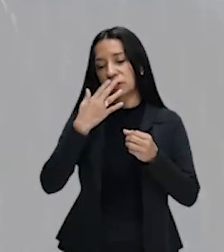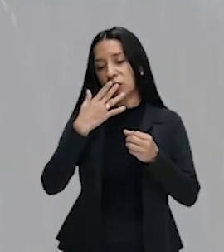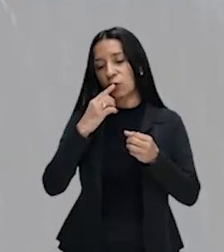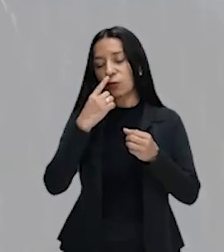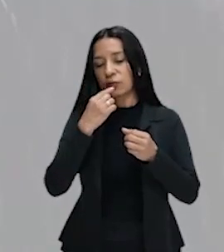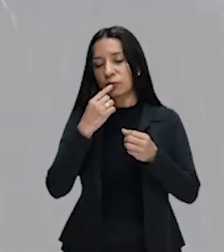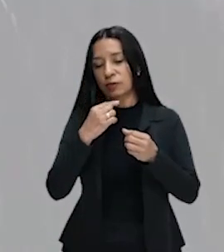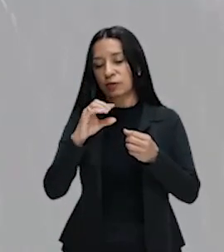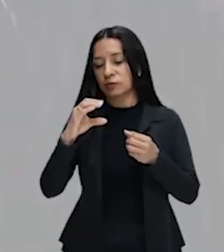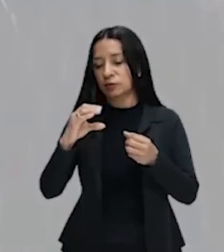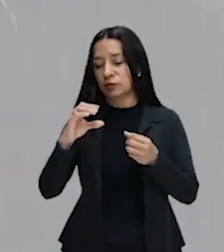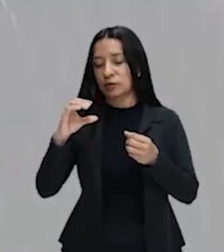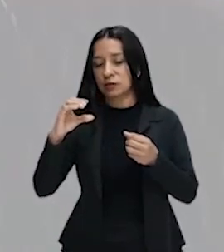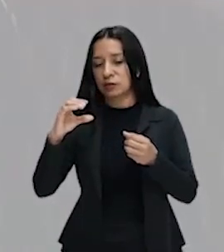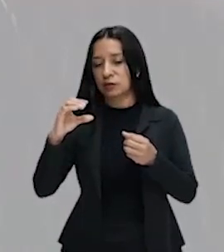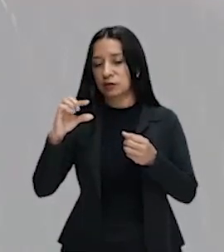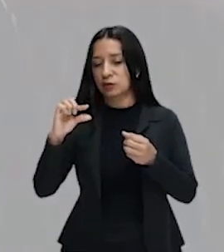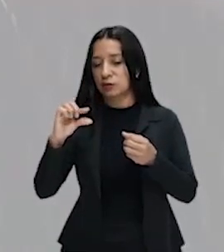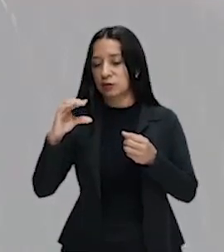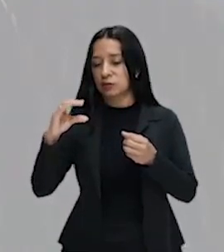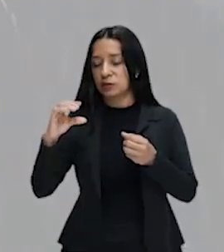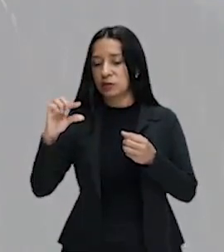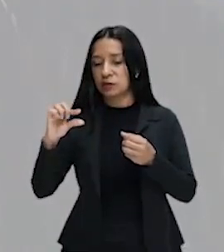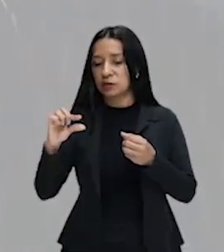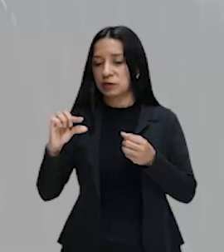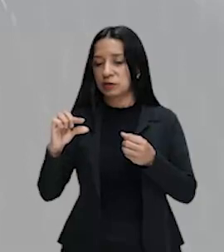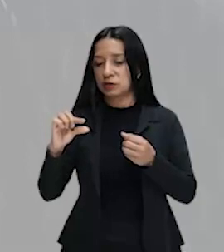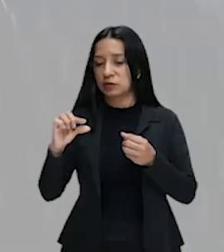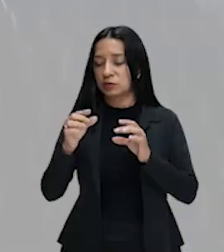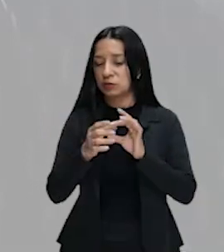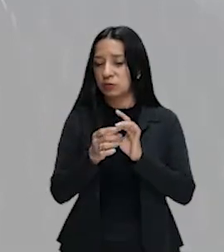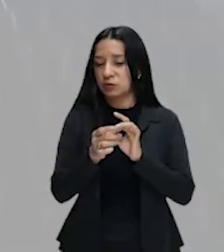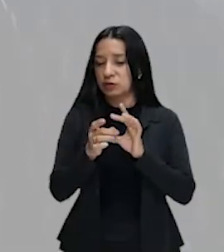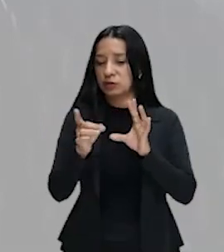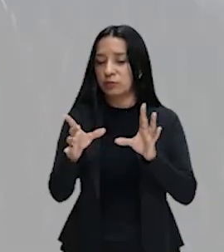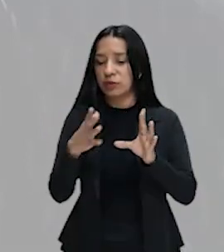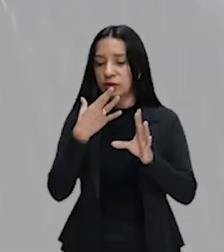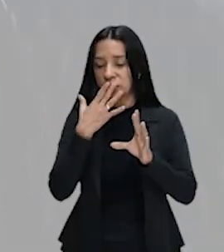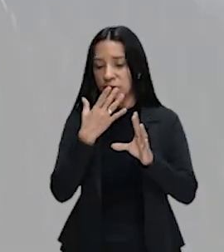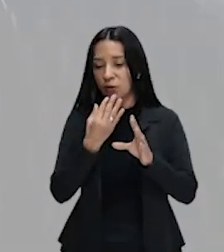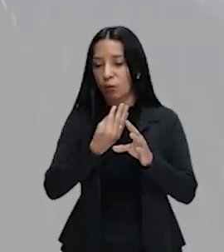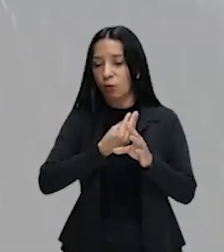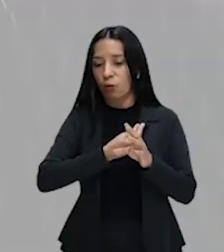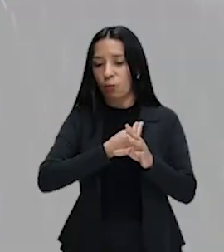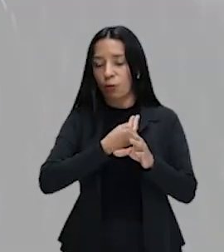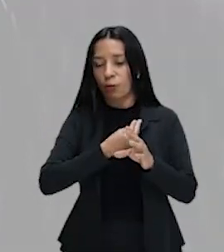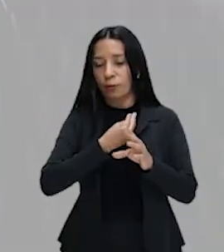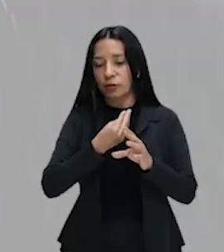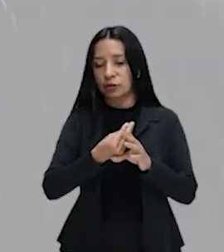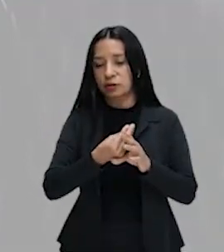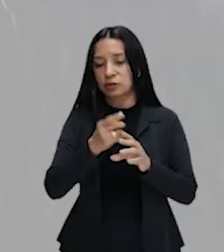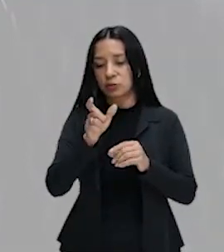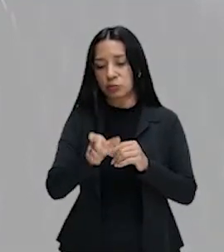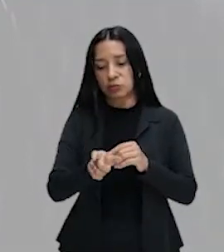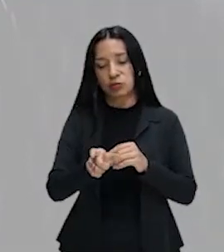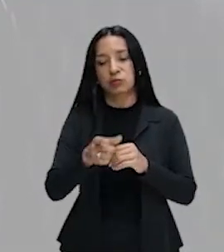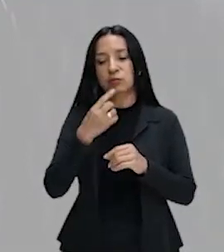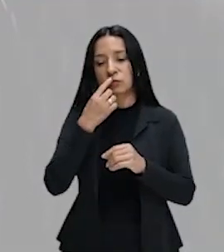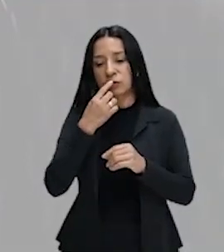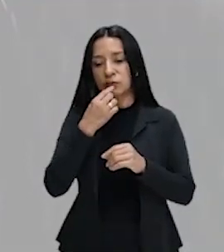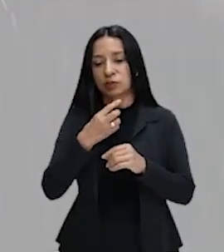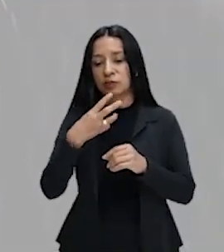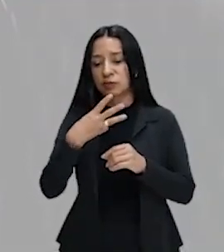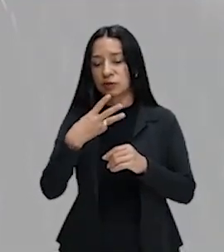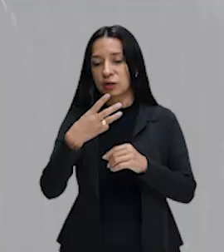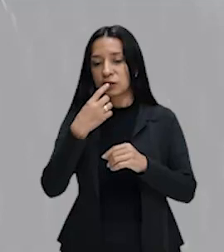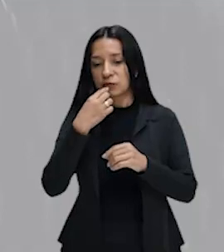O Czinho está autorizando que o pigmento vermelho fique presente, então o indivíduo vai ser vermelho. 3 serão